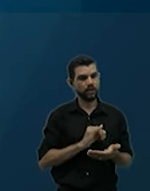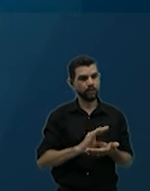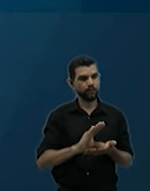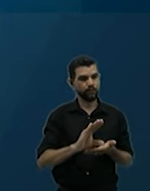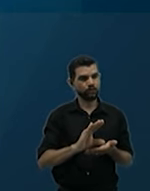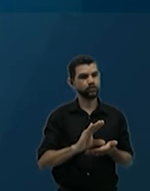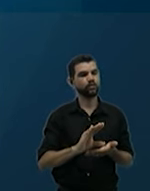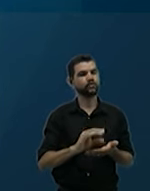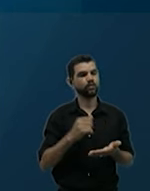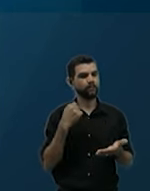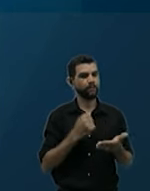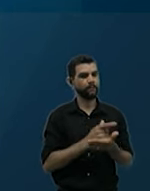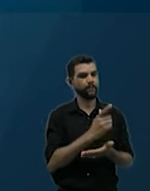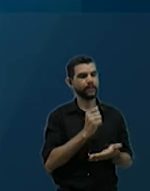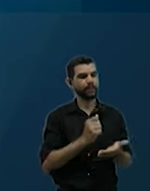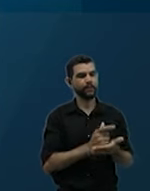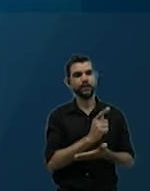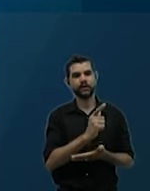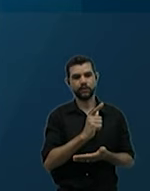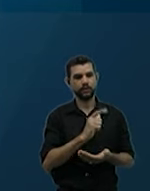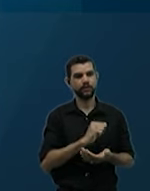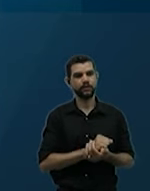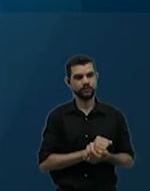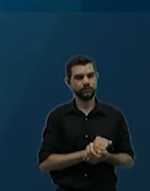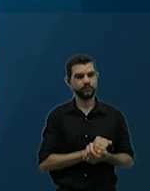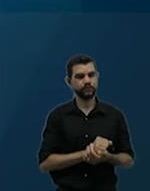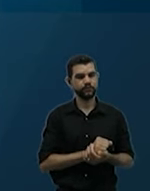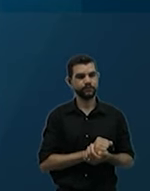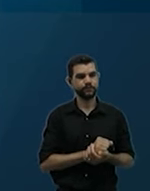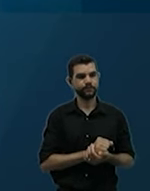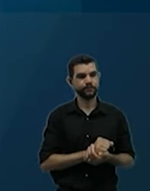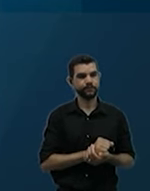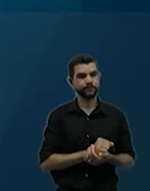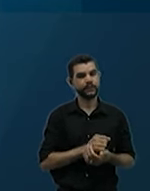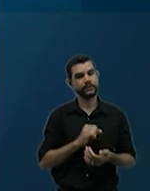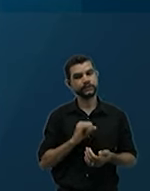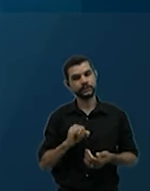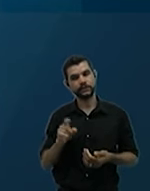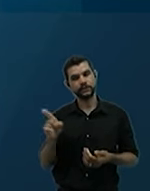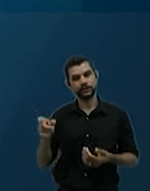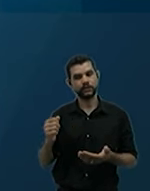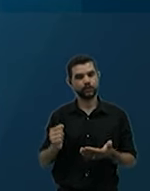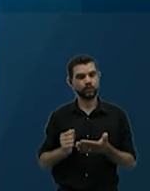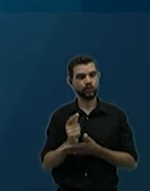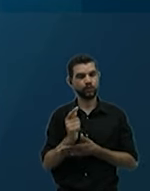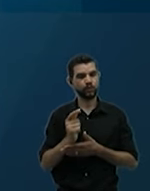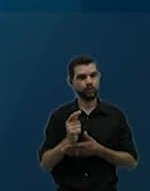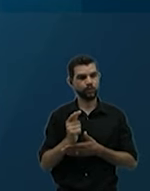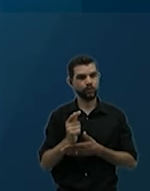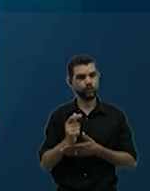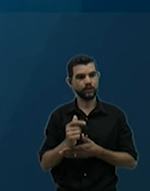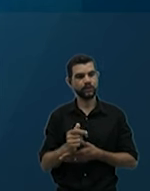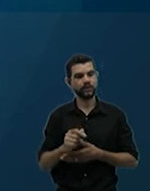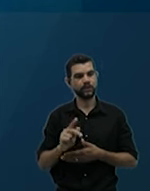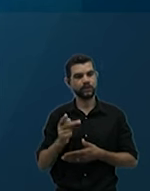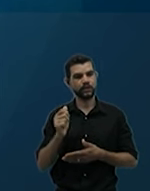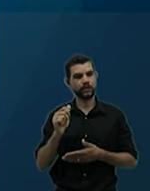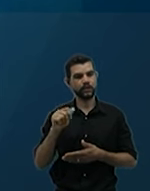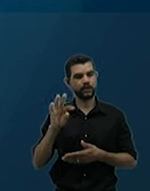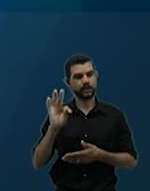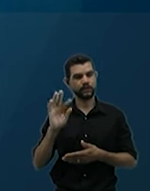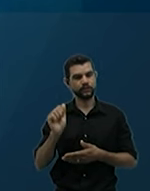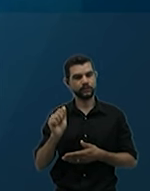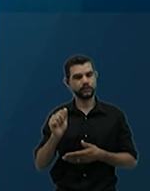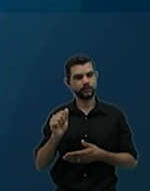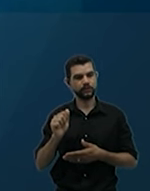propriedade. Caso a aquisição ocorra em hasta pública, o parágrafo único excepciona a regra para